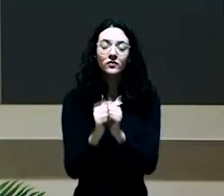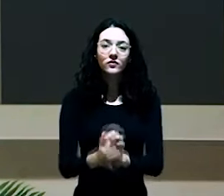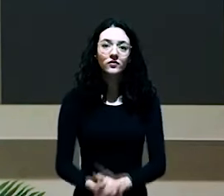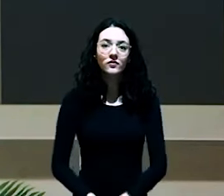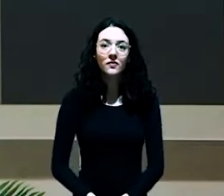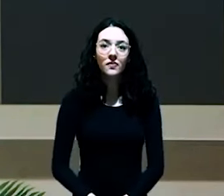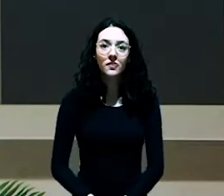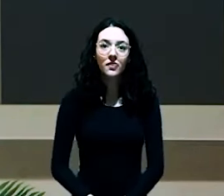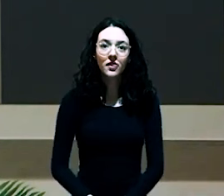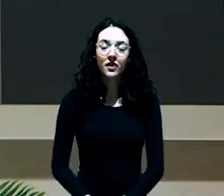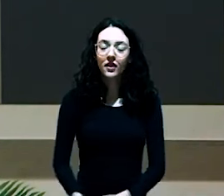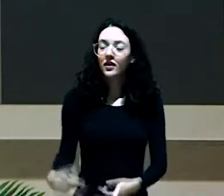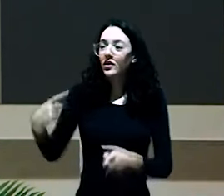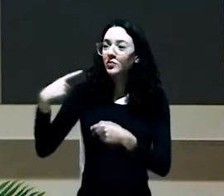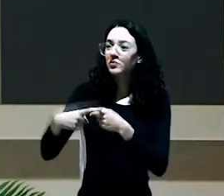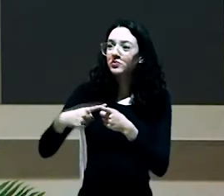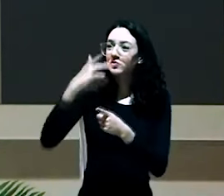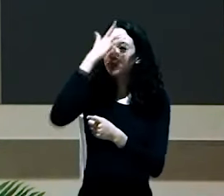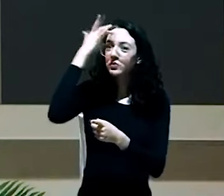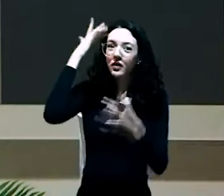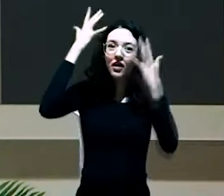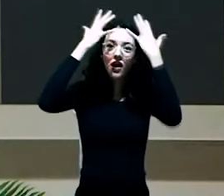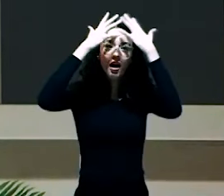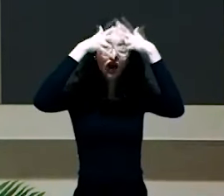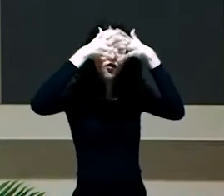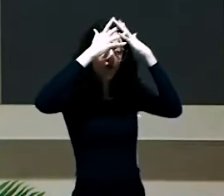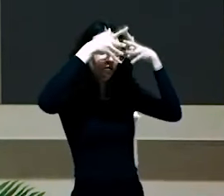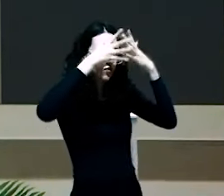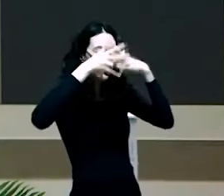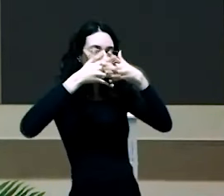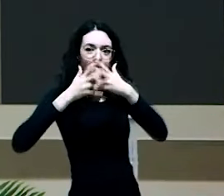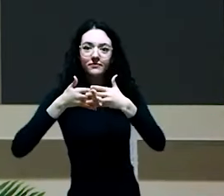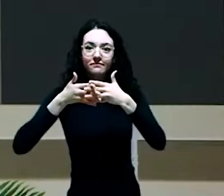E que tu fica pensando. Isso não é coisa do Espírito Santo.